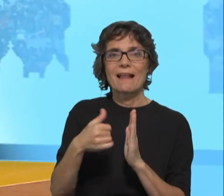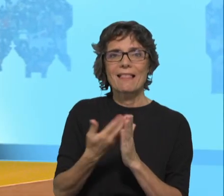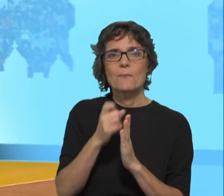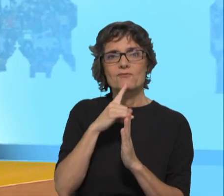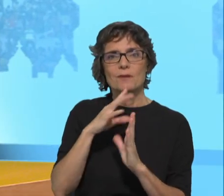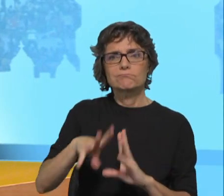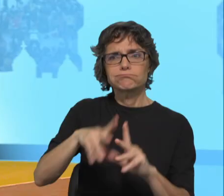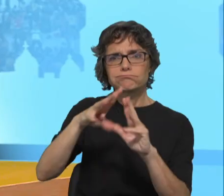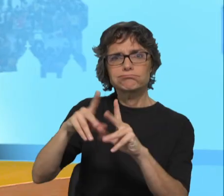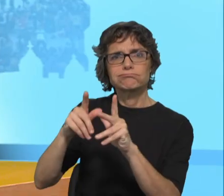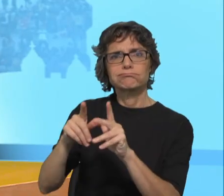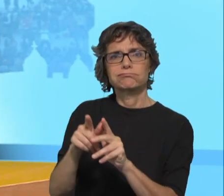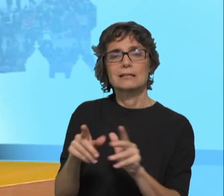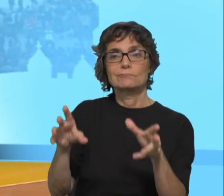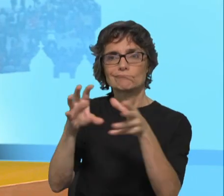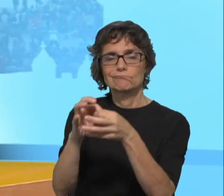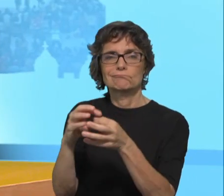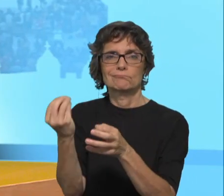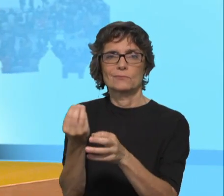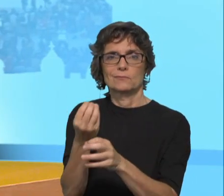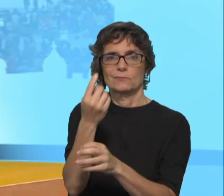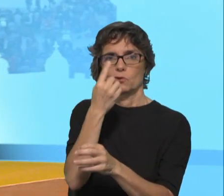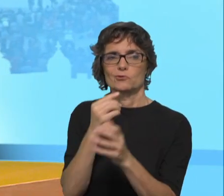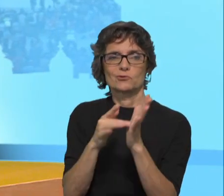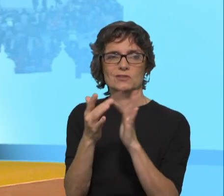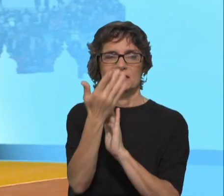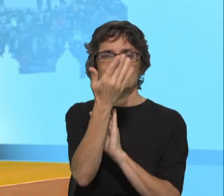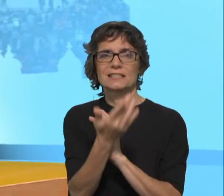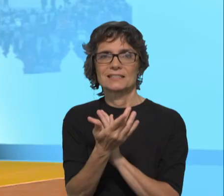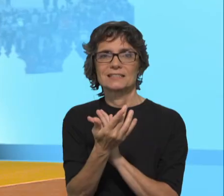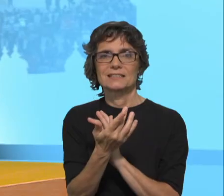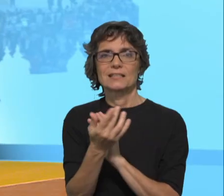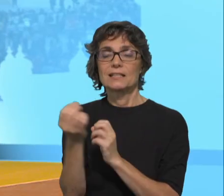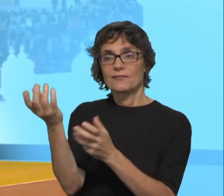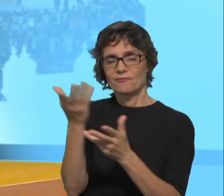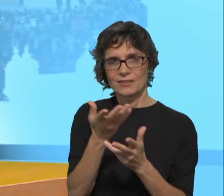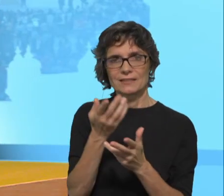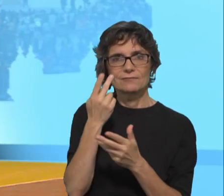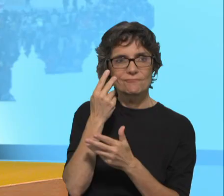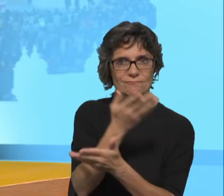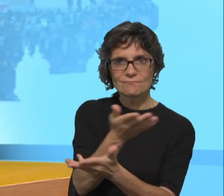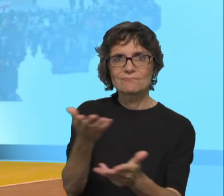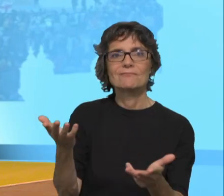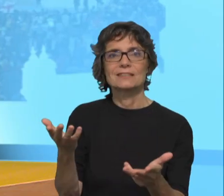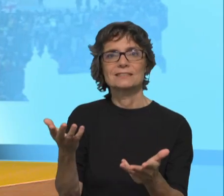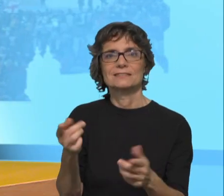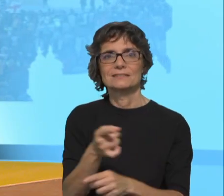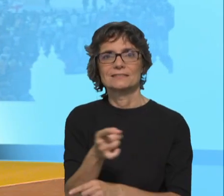mais configurada ao rosto de Cristo, deste vinde e vede que fomos buscar, que o Sr. Dom Manuel foi